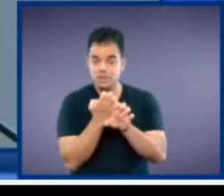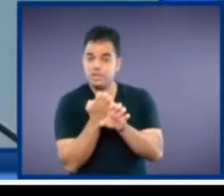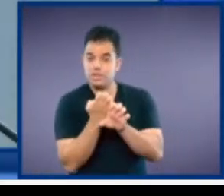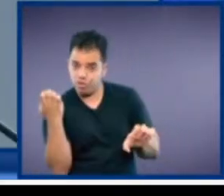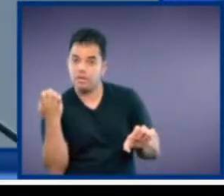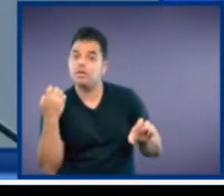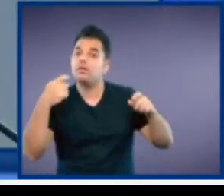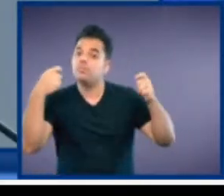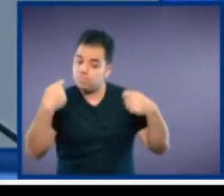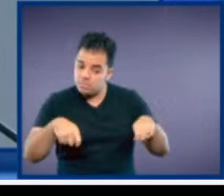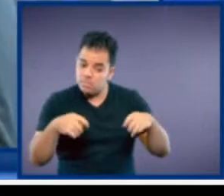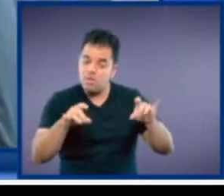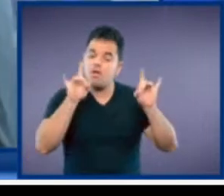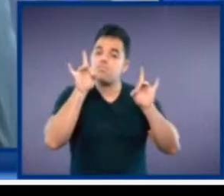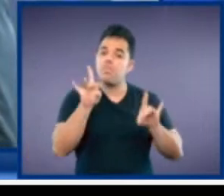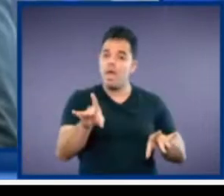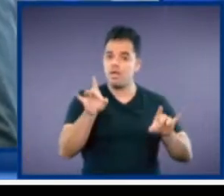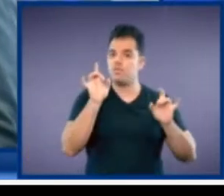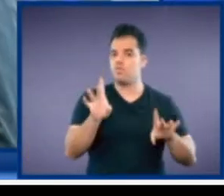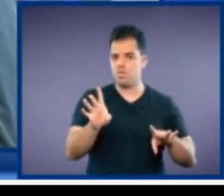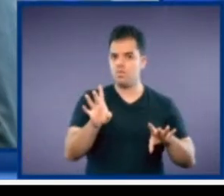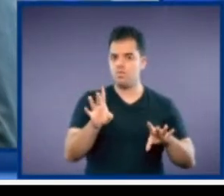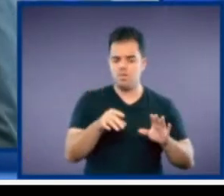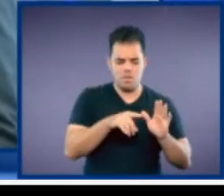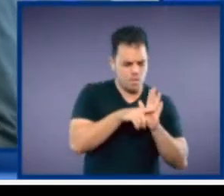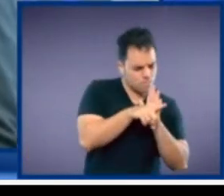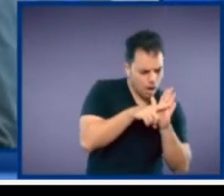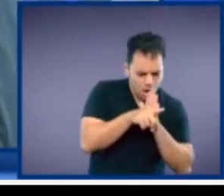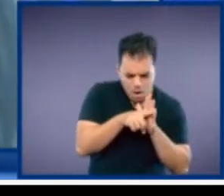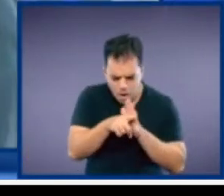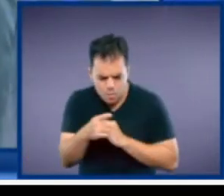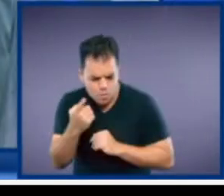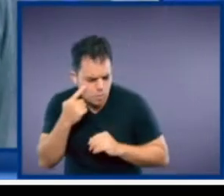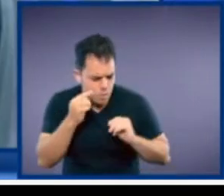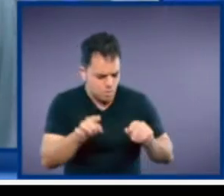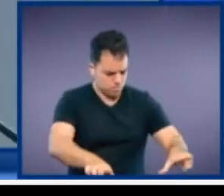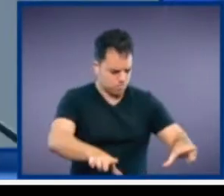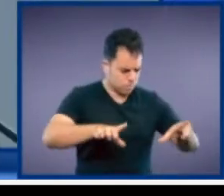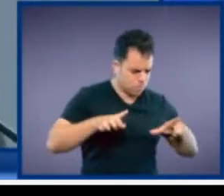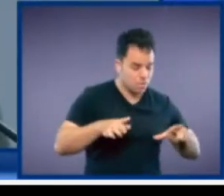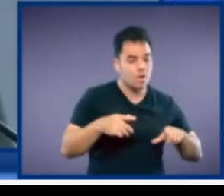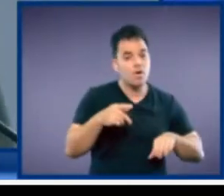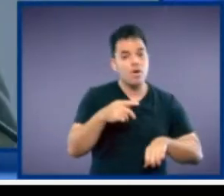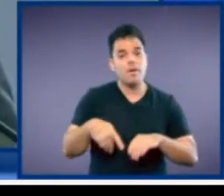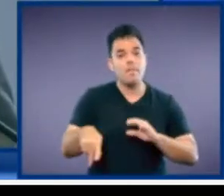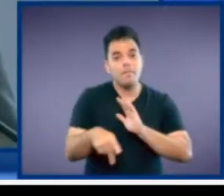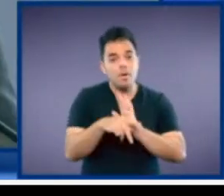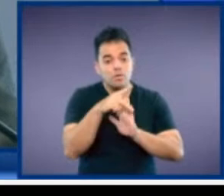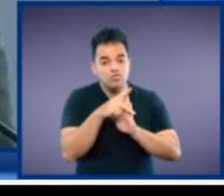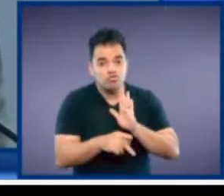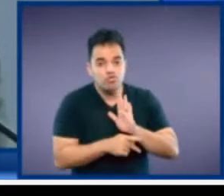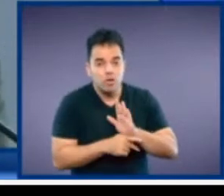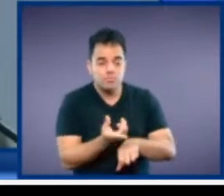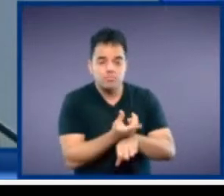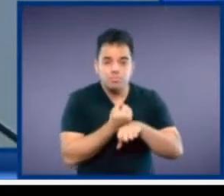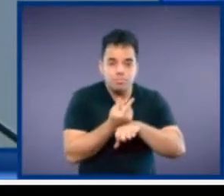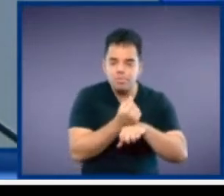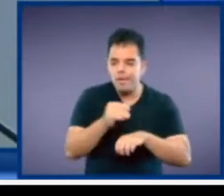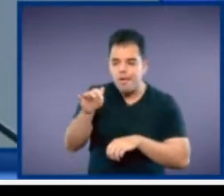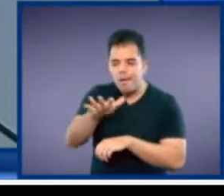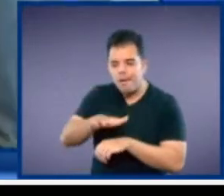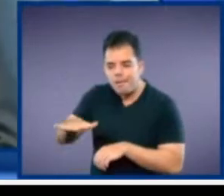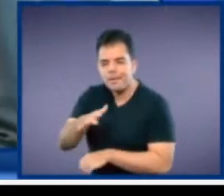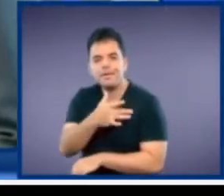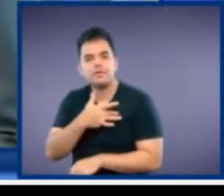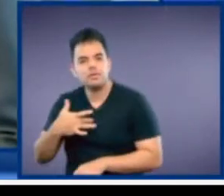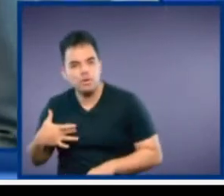que técnicos avaliem. Num projeto financeiro, idem. Na área da saúde, a